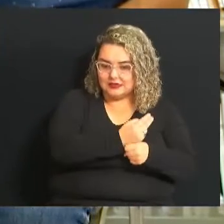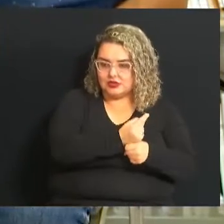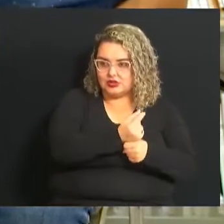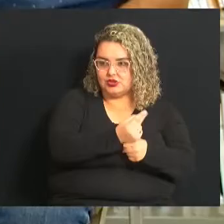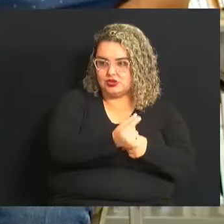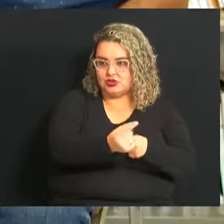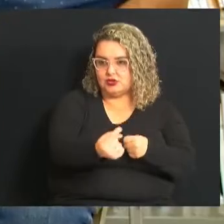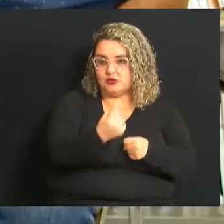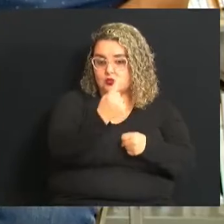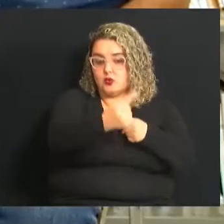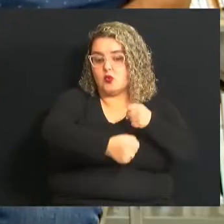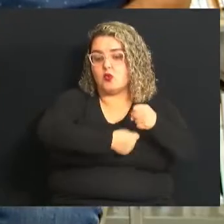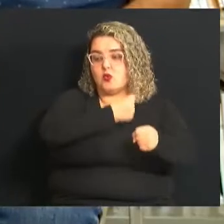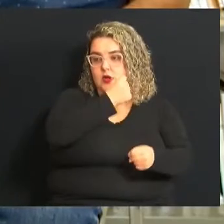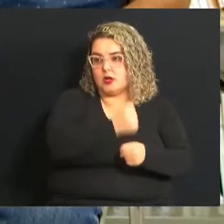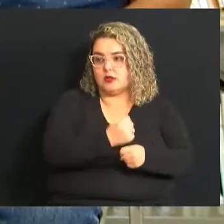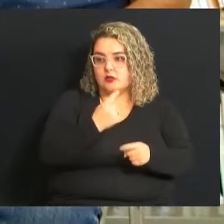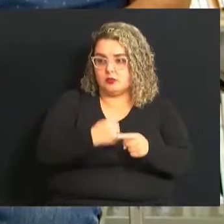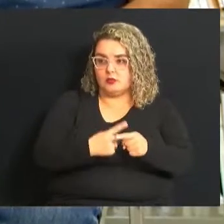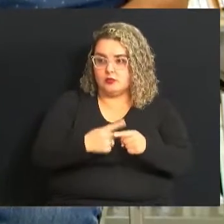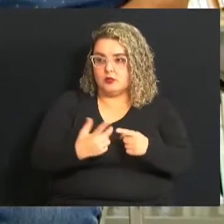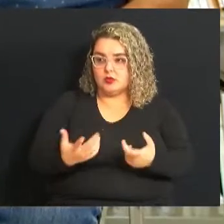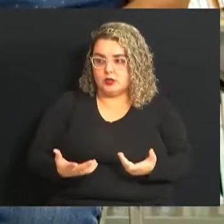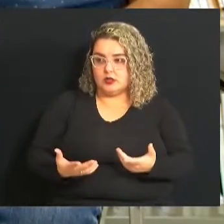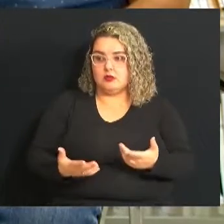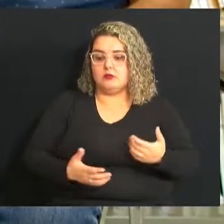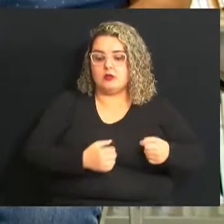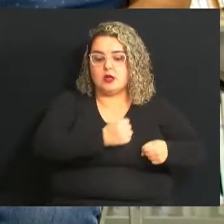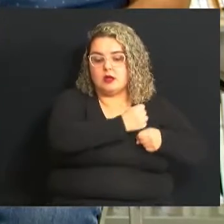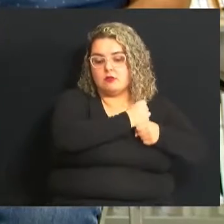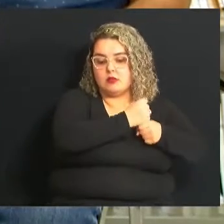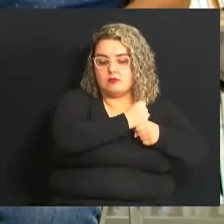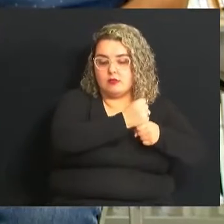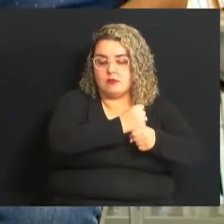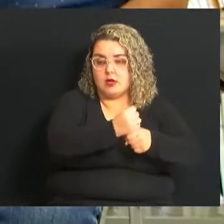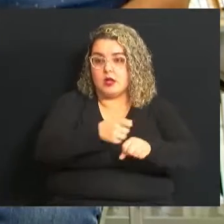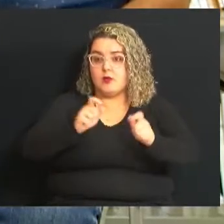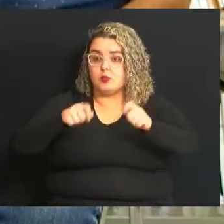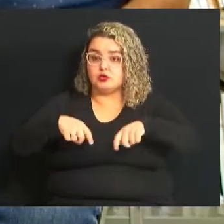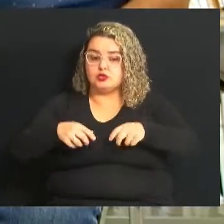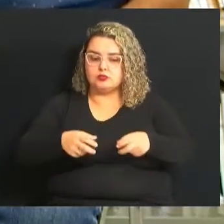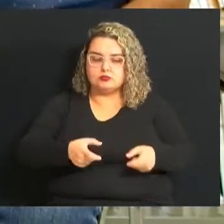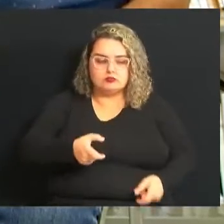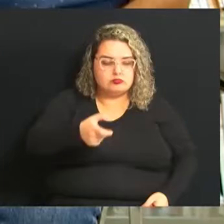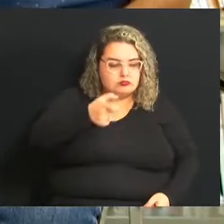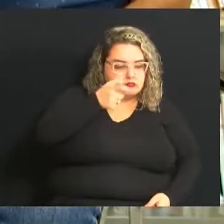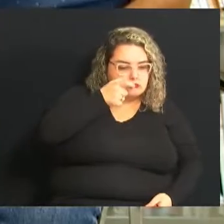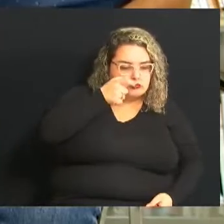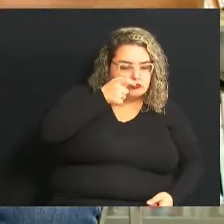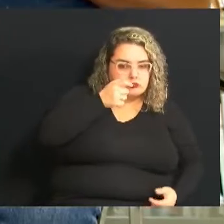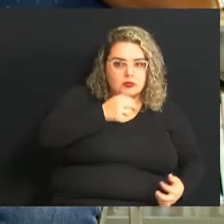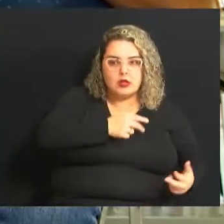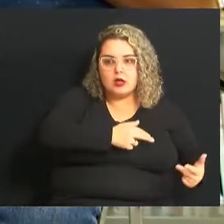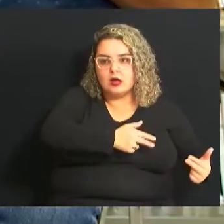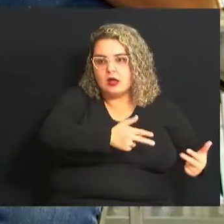1 ano, porque ao longo do ano é possível você observar os ciclos de atividades